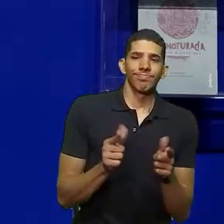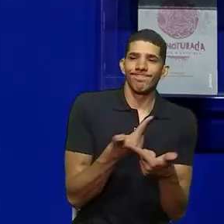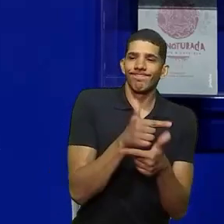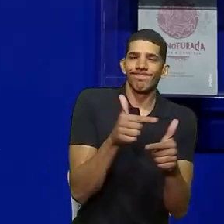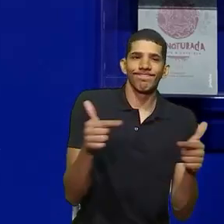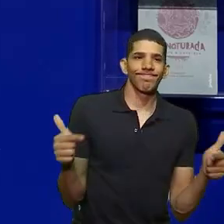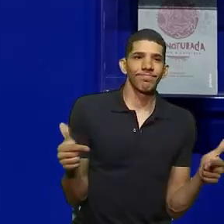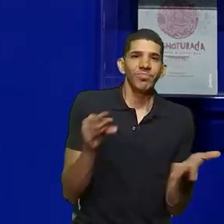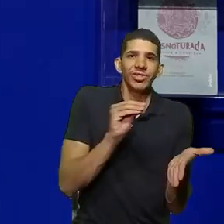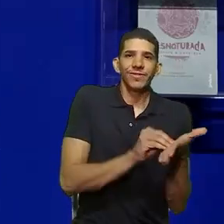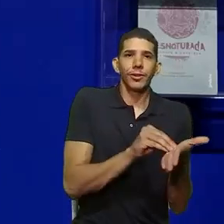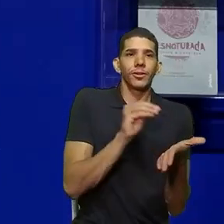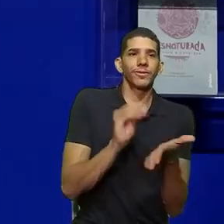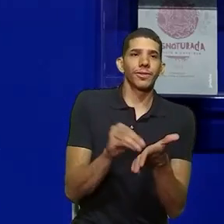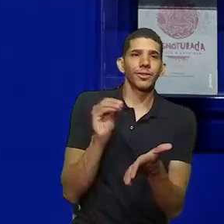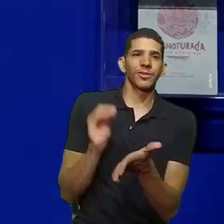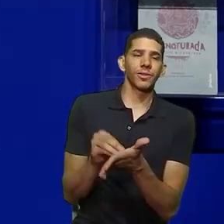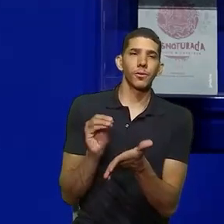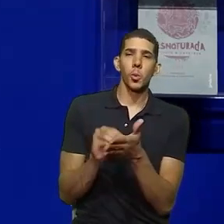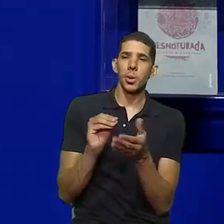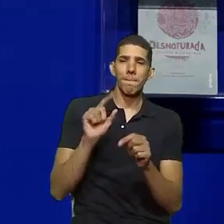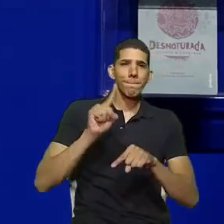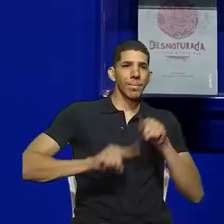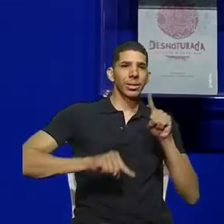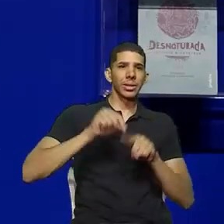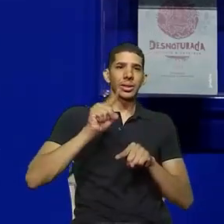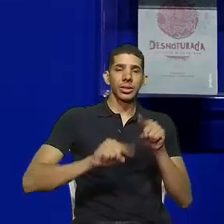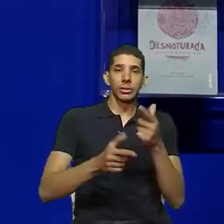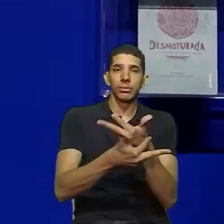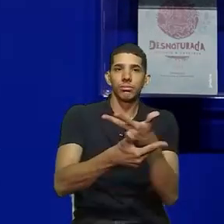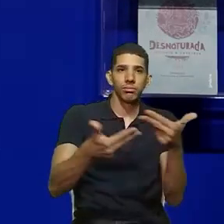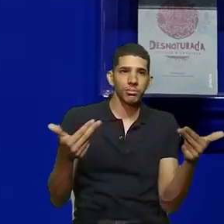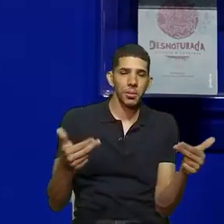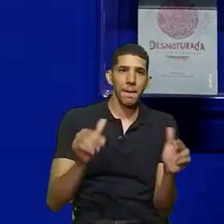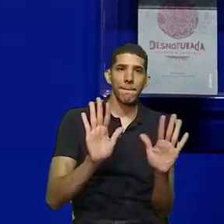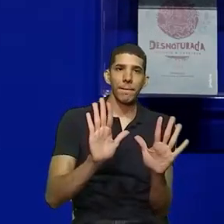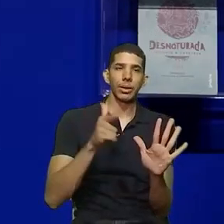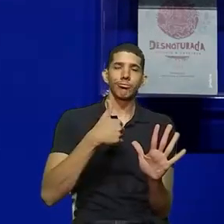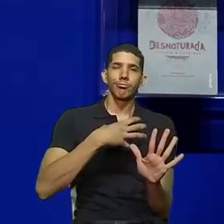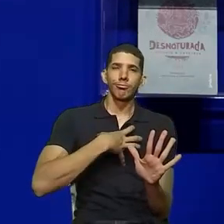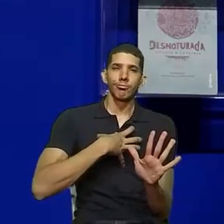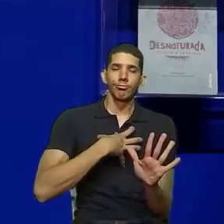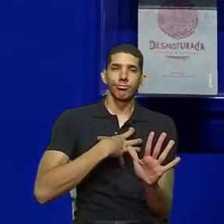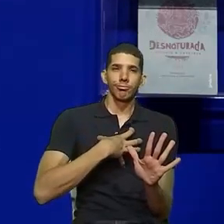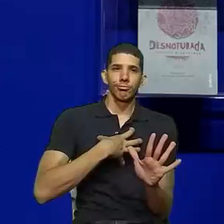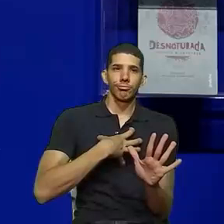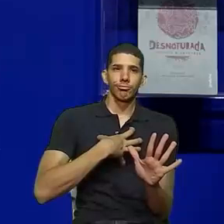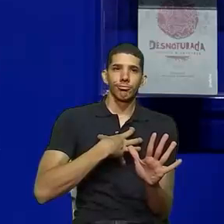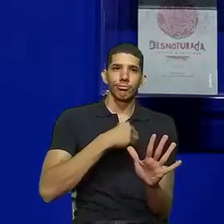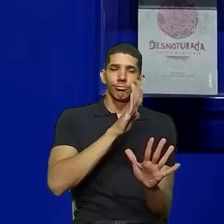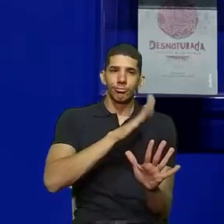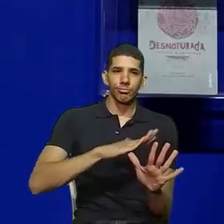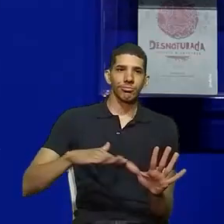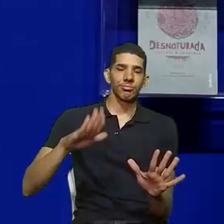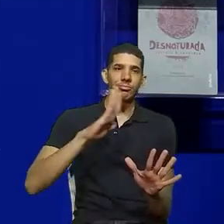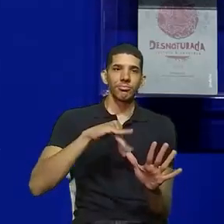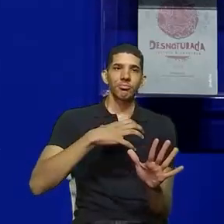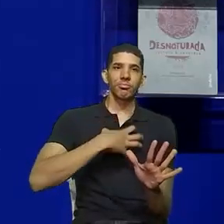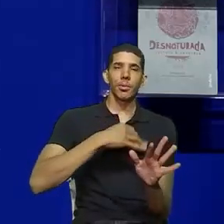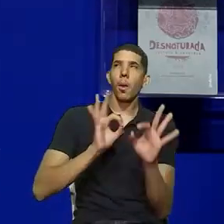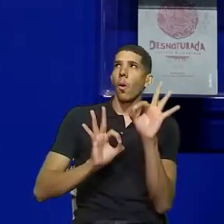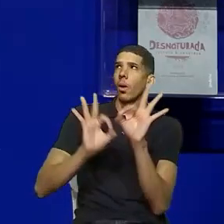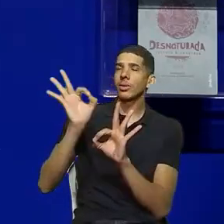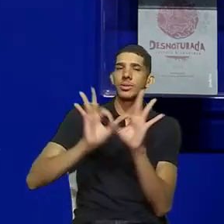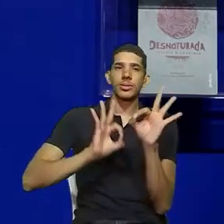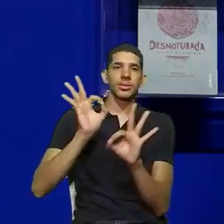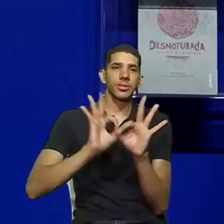material, foi uma infância que a gente viveu e que preparou a nossa sensibilidade para